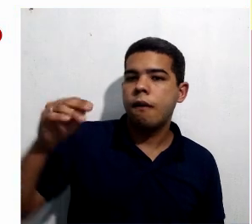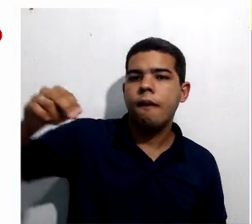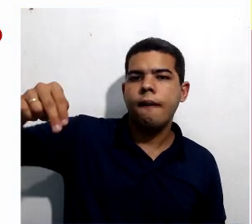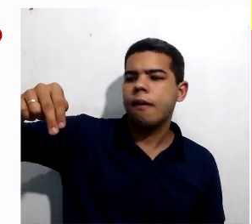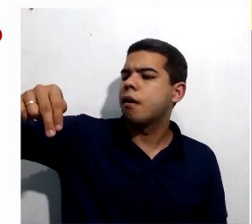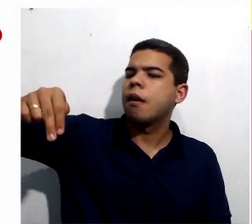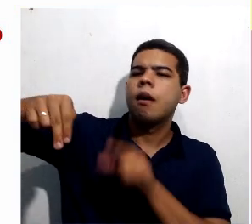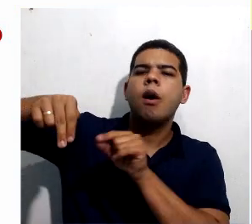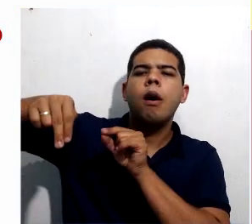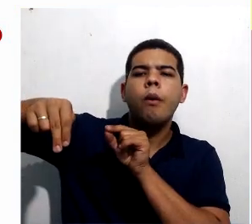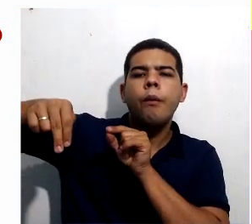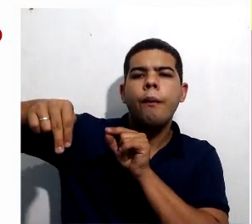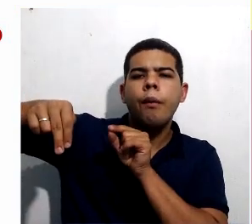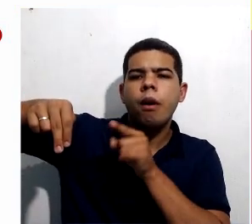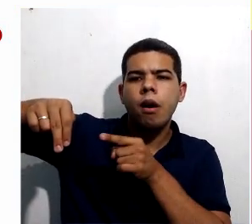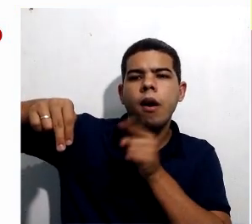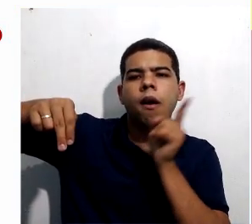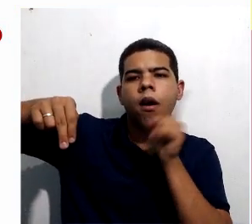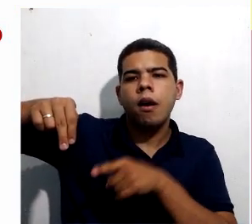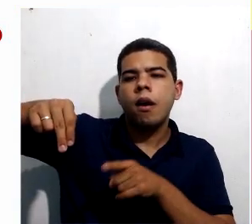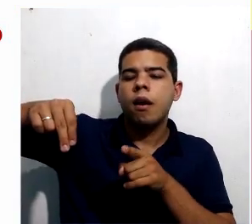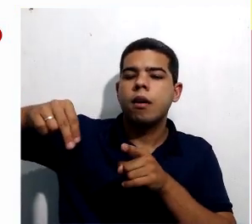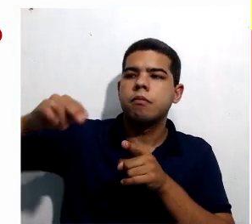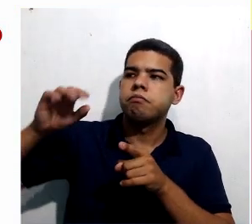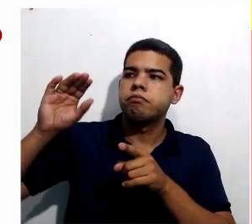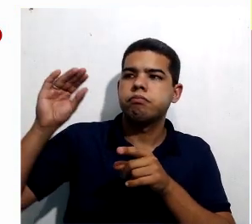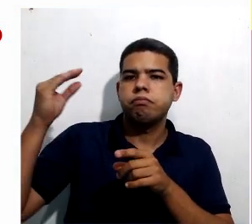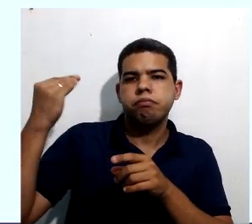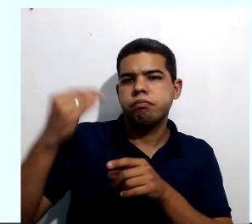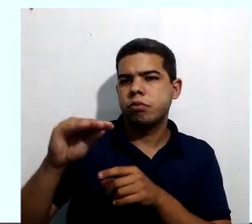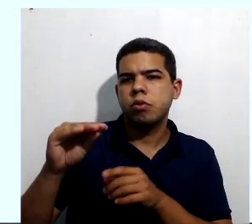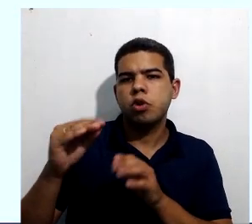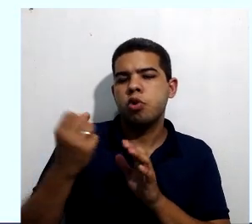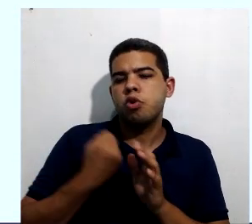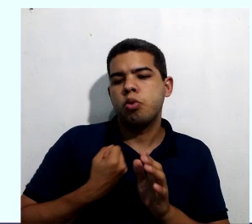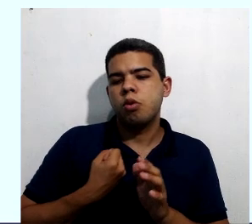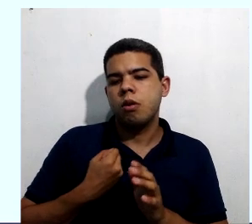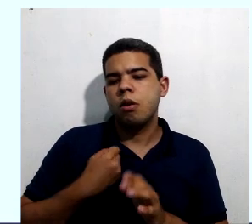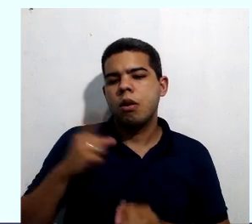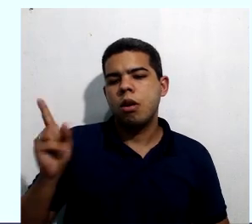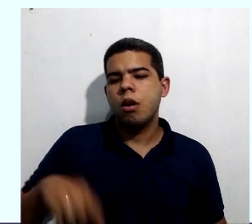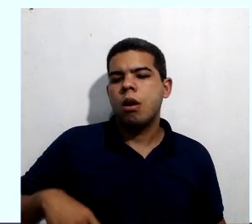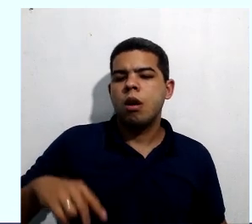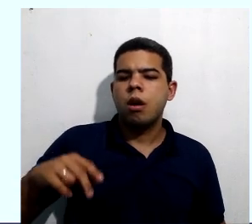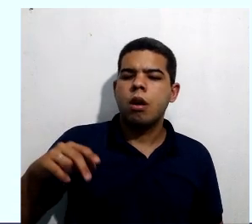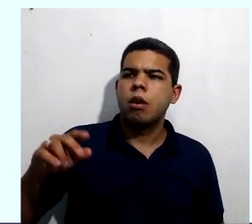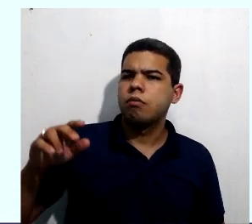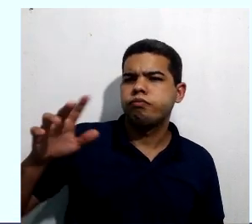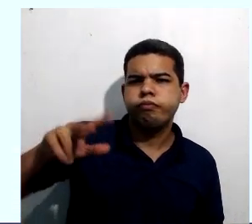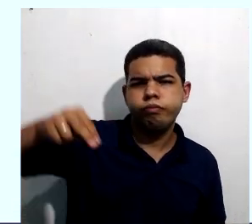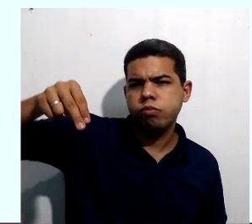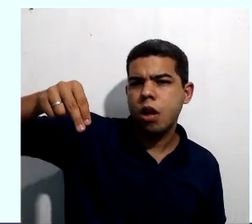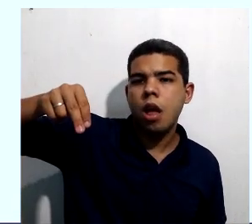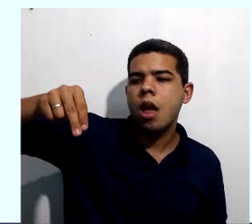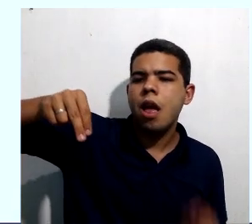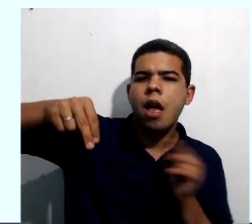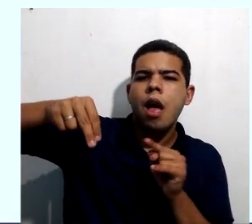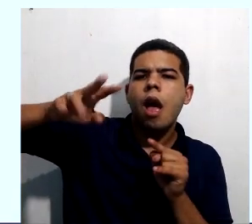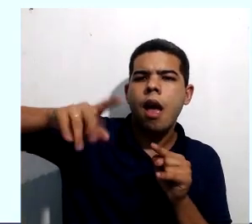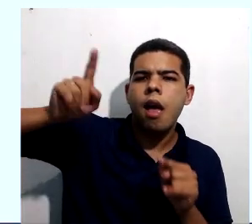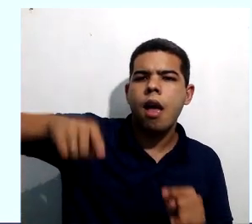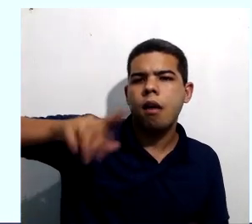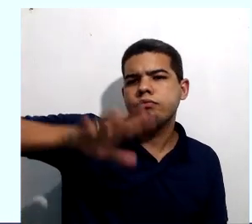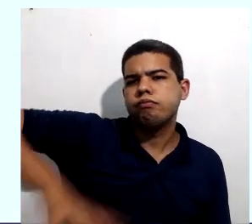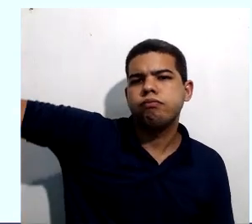esse expoente n, por que n? N quer dizer o quê? É a posição do termo. N aí é uma forma